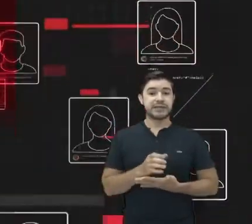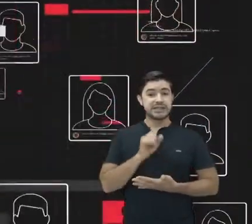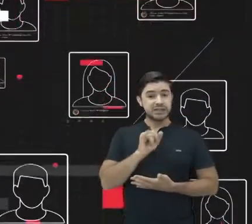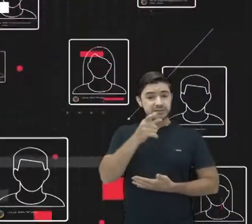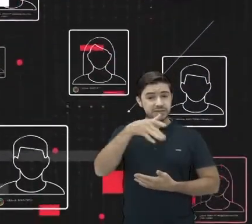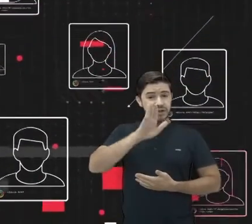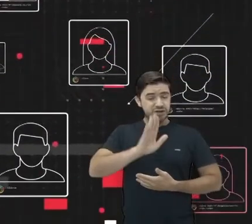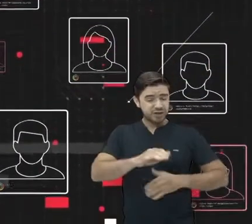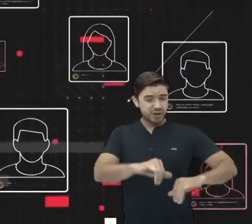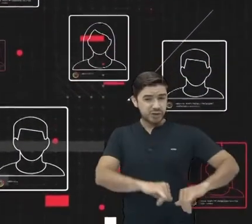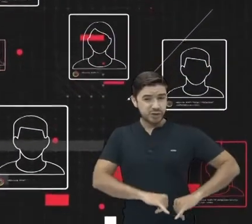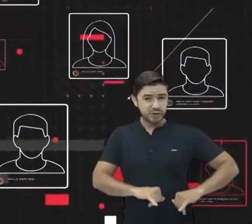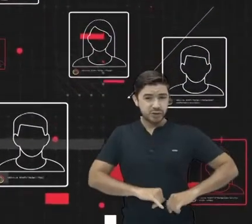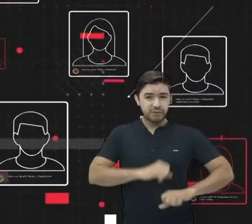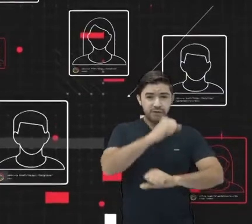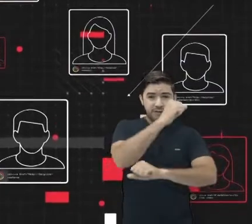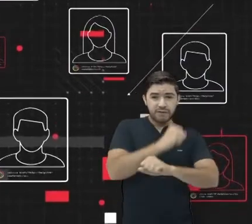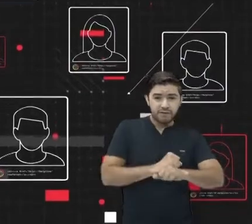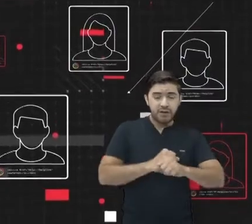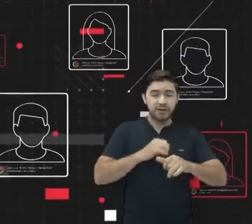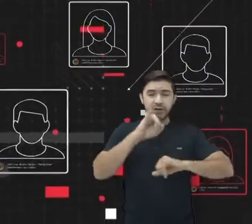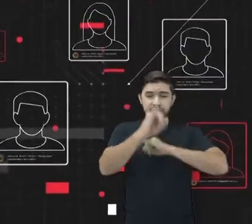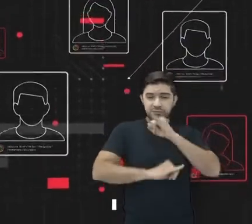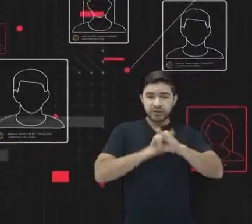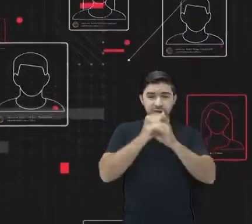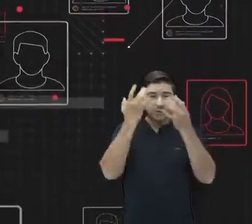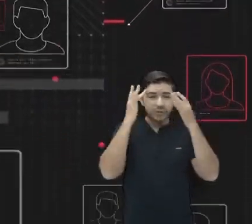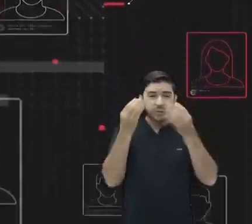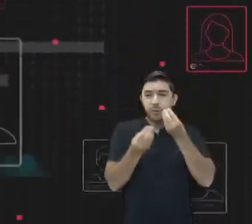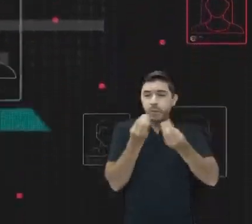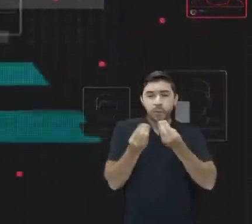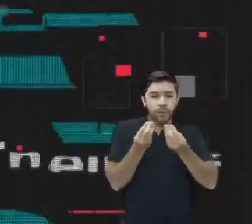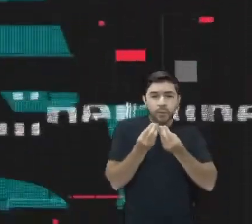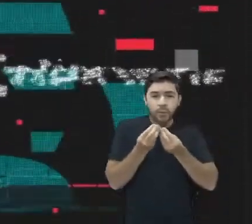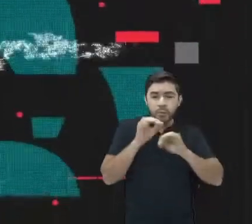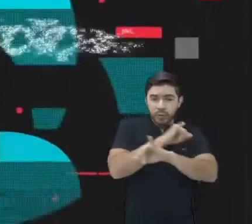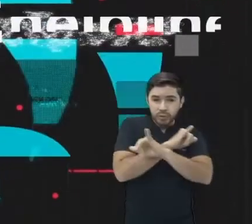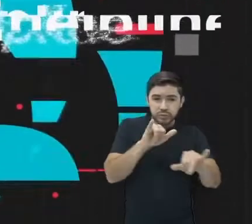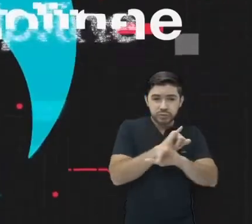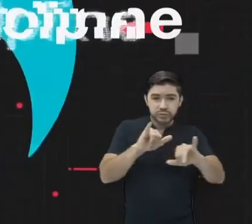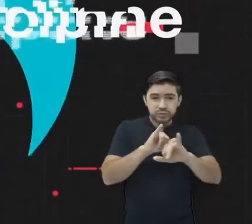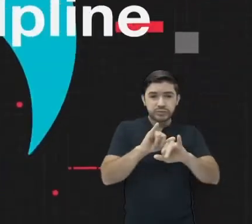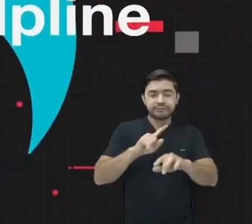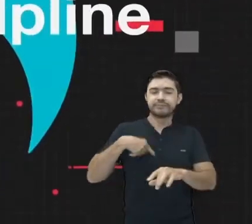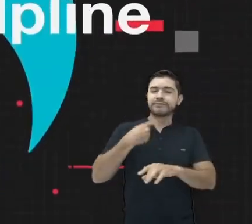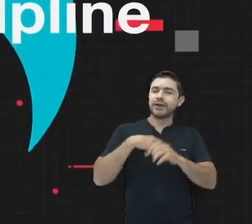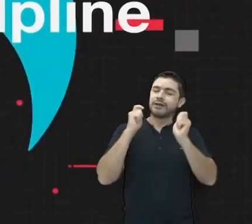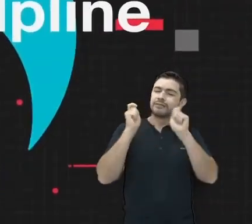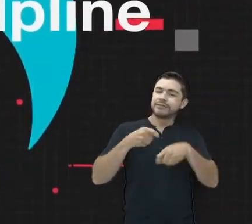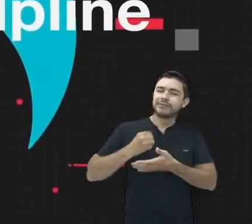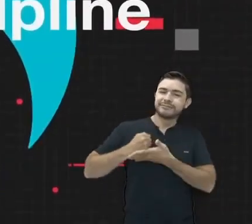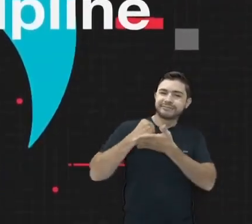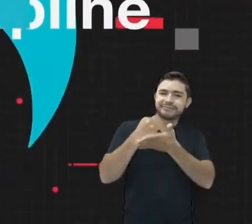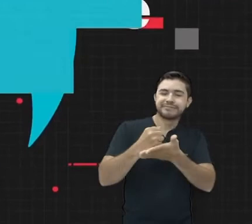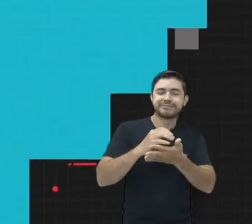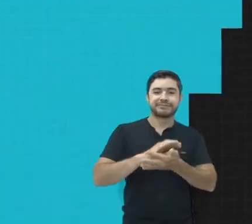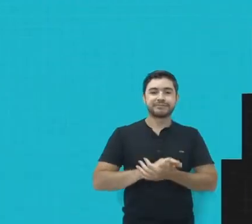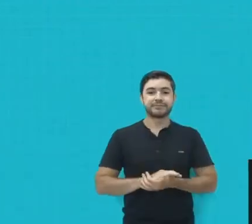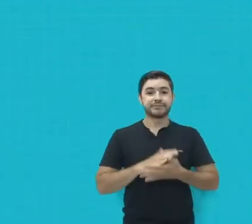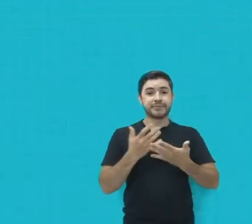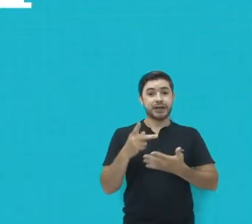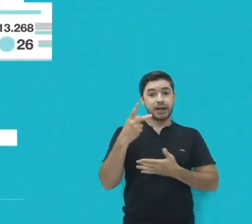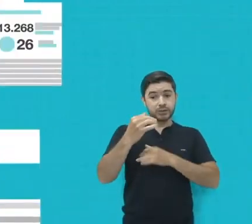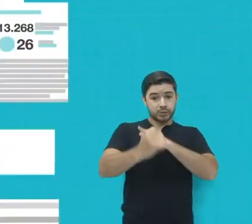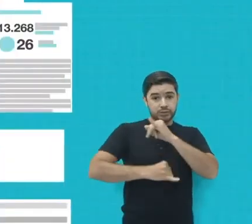Se você já sofreu alguma violência na internet, não sabe o que fazer nem como denunciar, nós podemos ajudar.